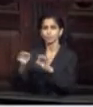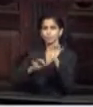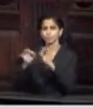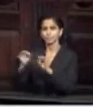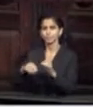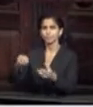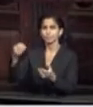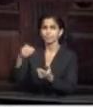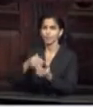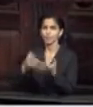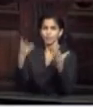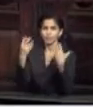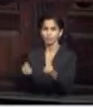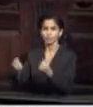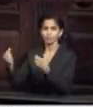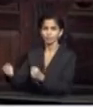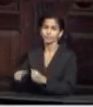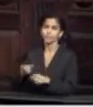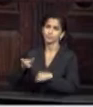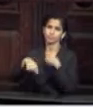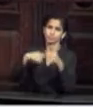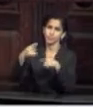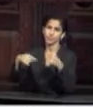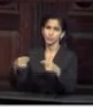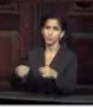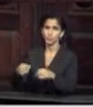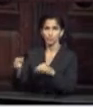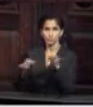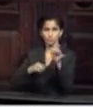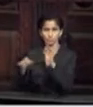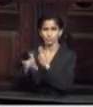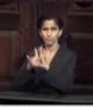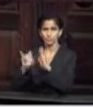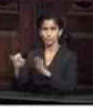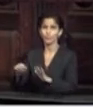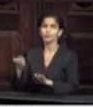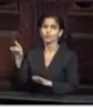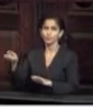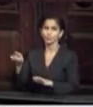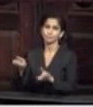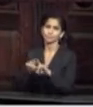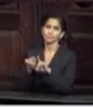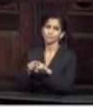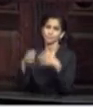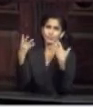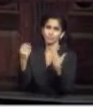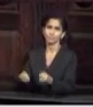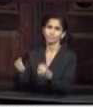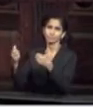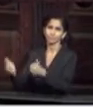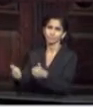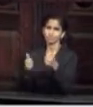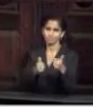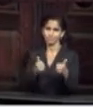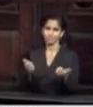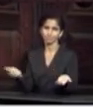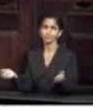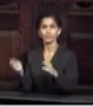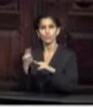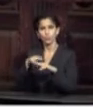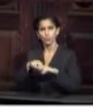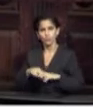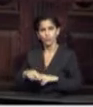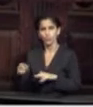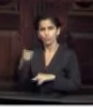uma forte tendência de que todos os demais projetos de austeridade também sejam aprovados. E é por isso que